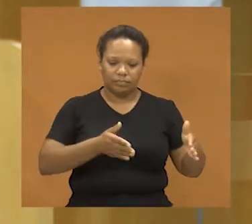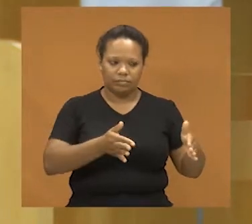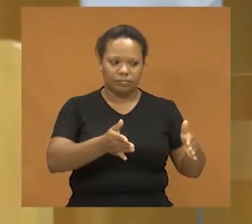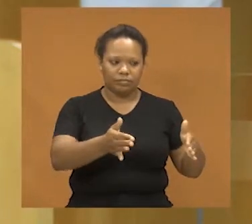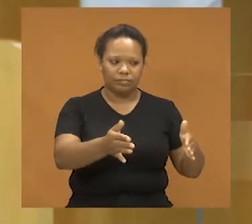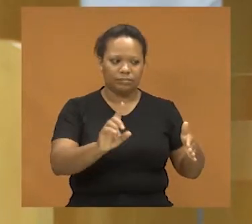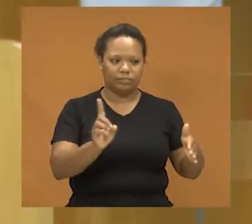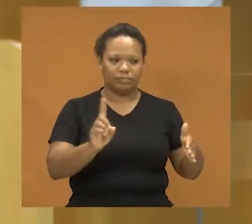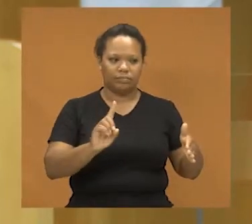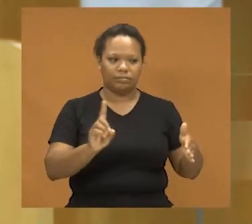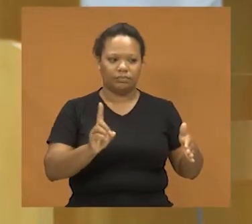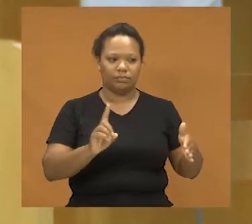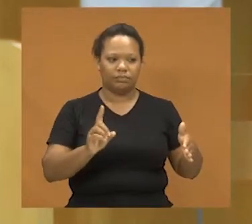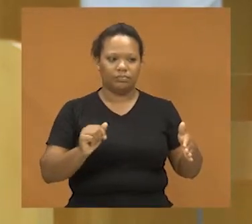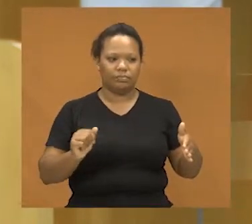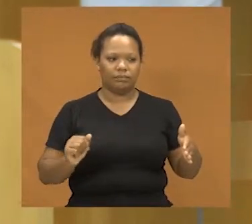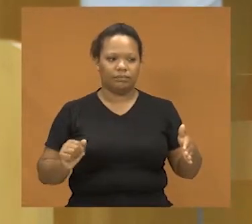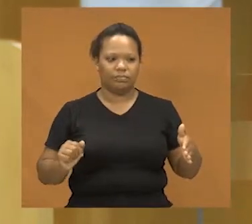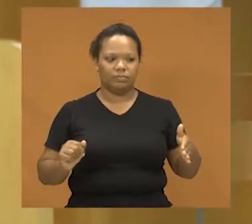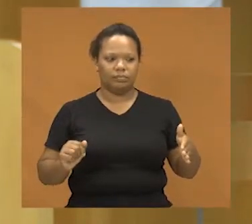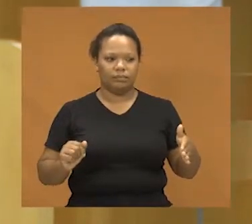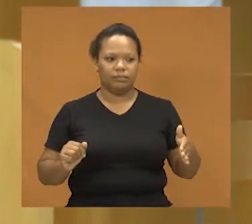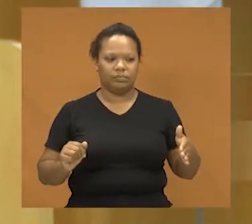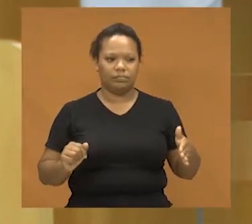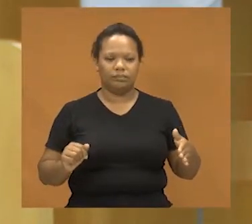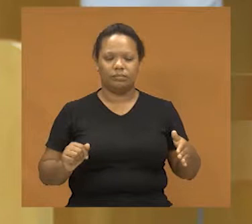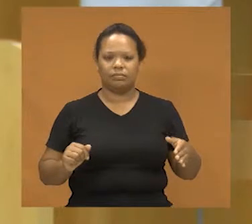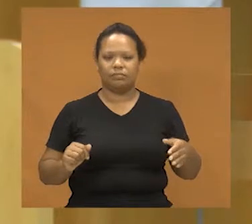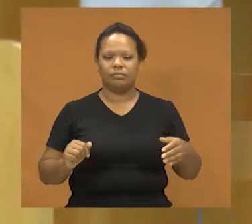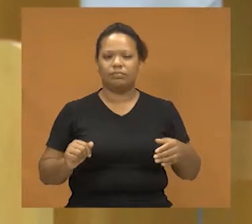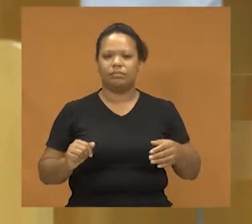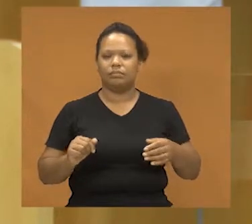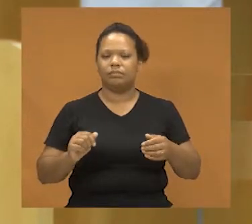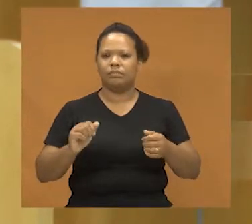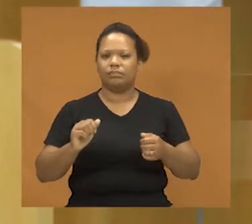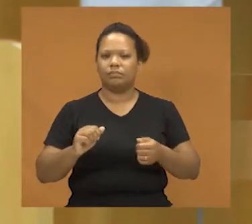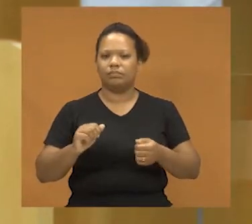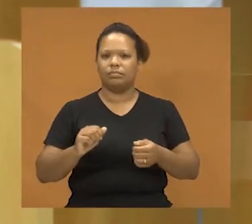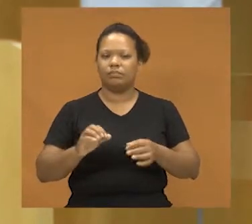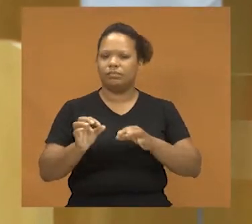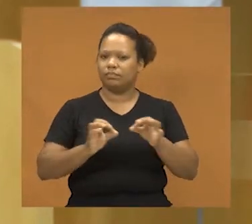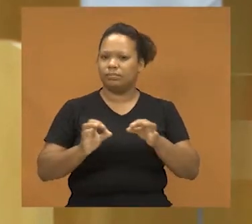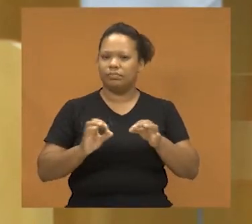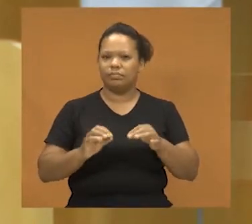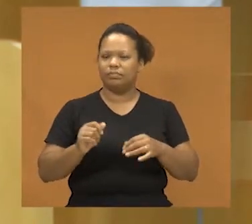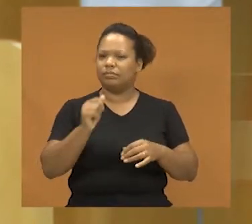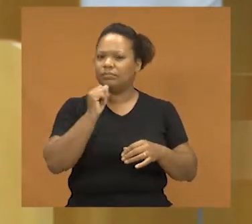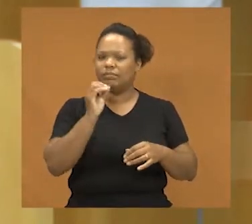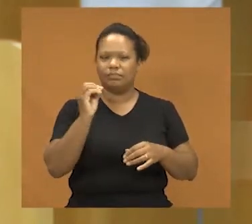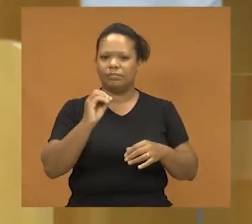vias. E em todas as manutenções, elas não são feitas dessa